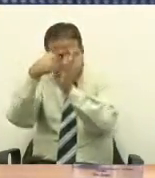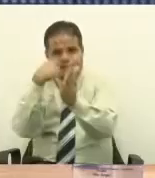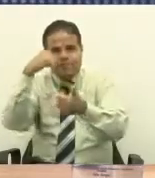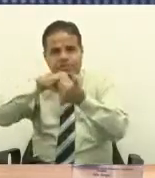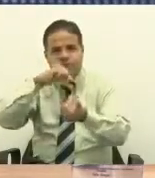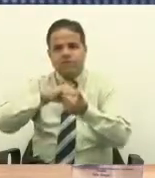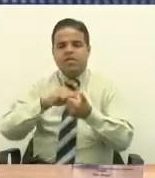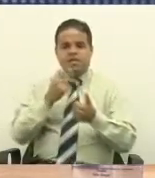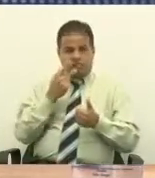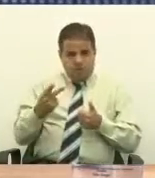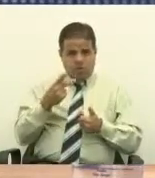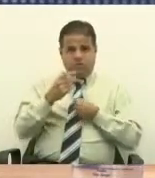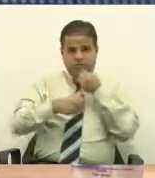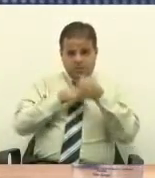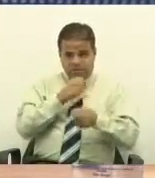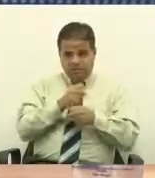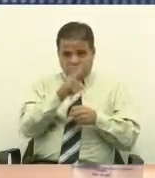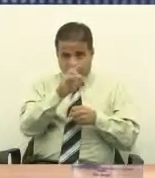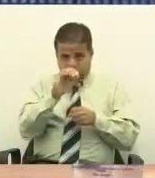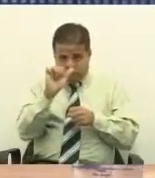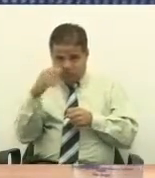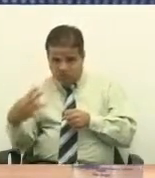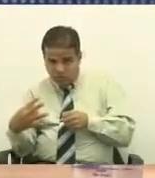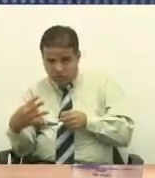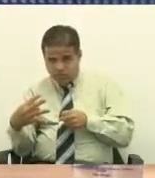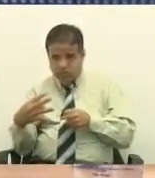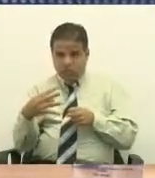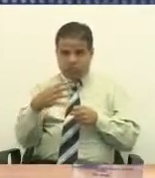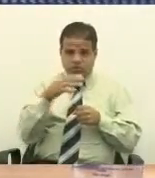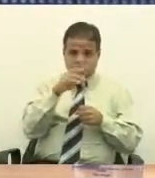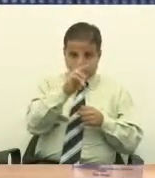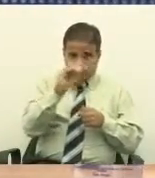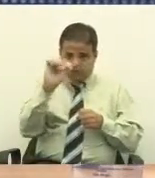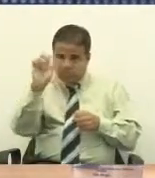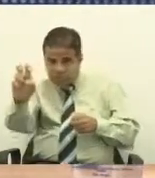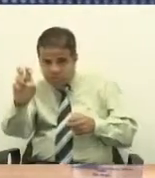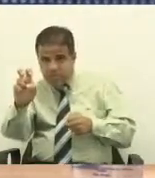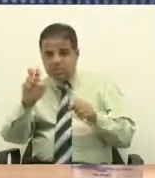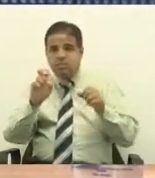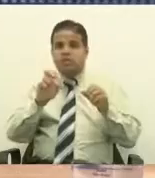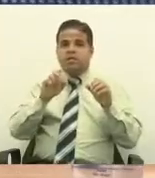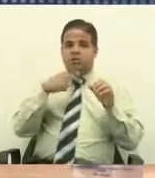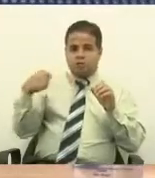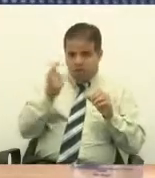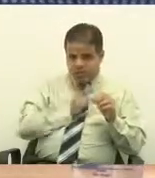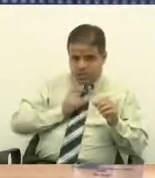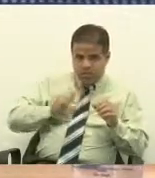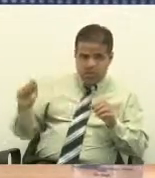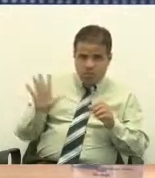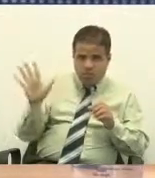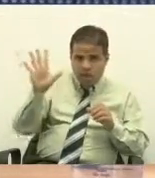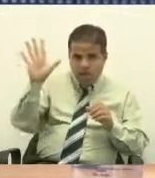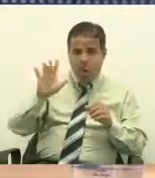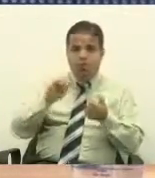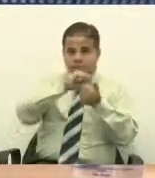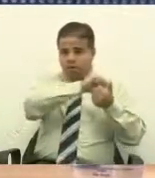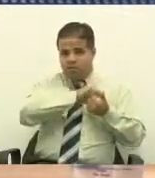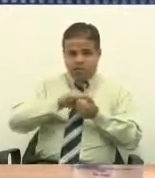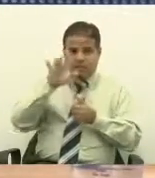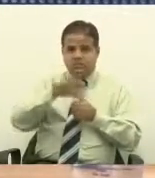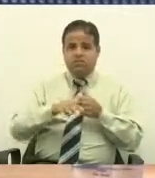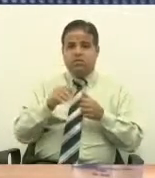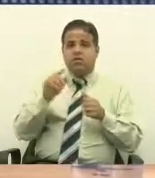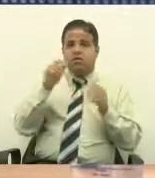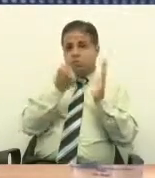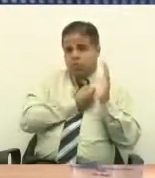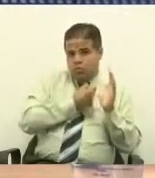Você traz que em 2014, 2015, nós tivemos um valor para qualificação e um